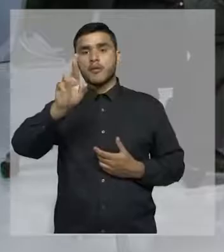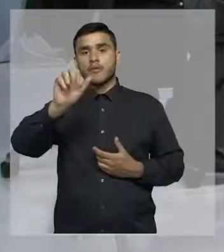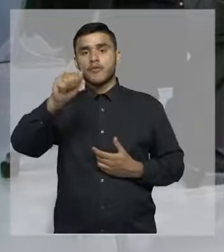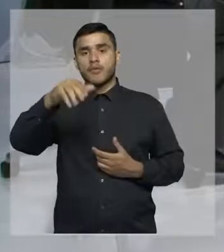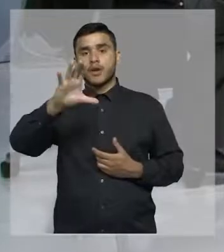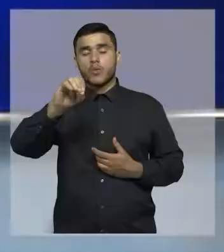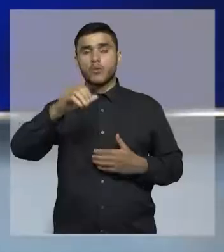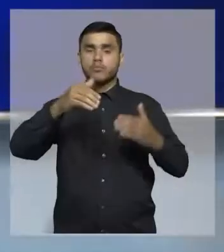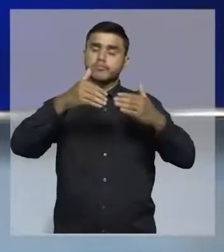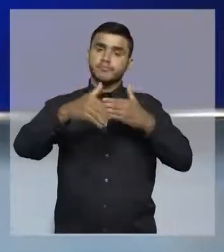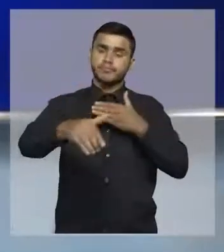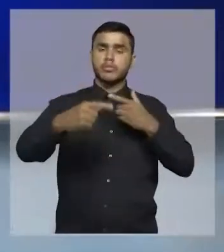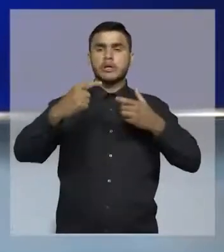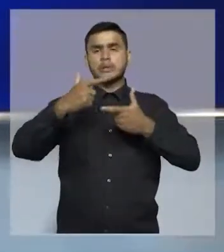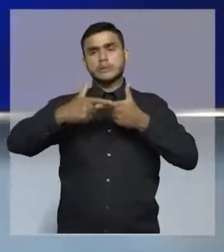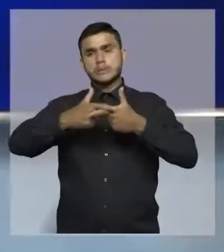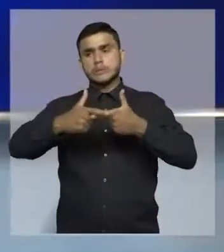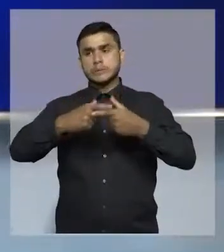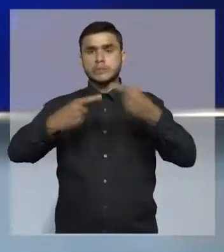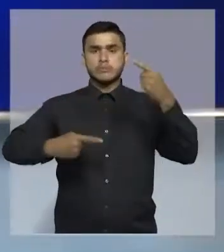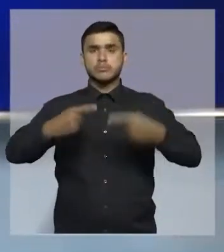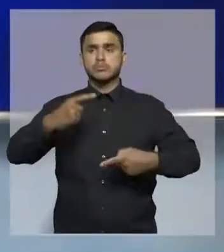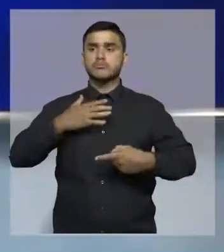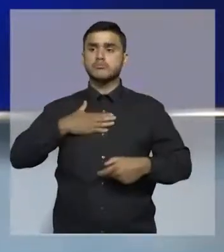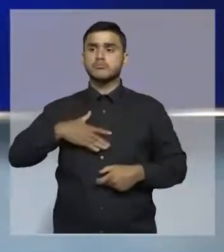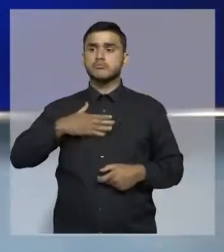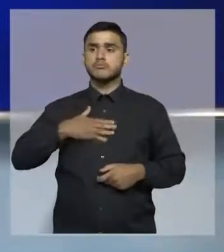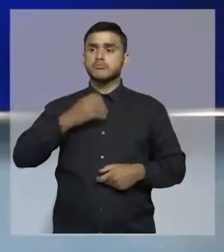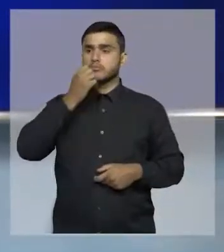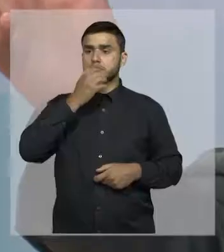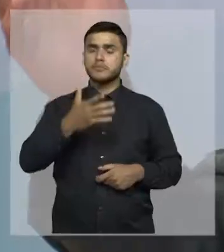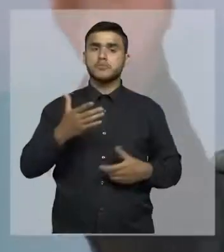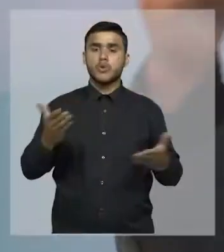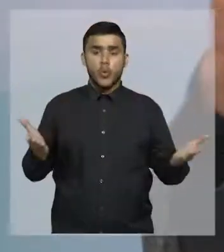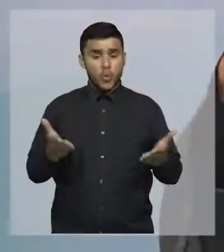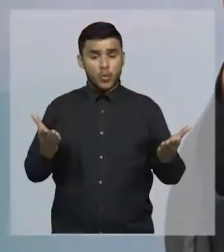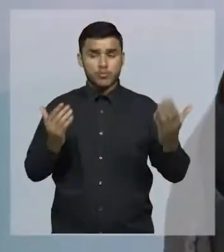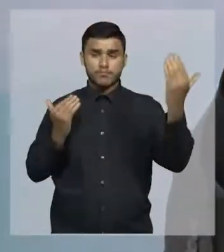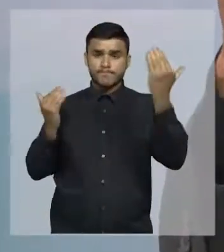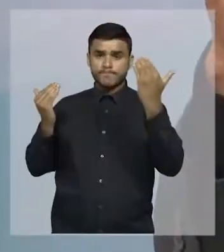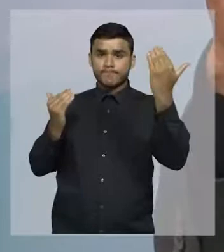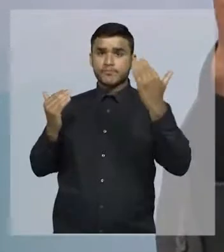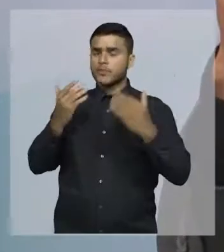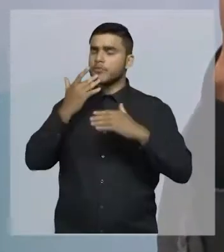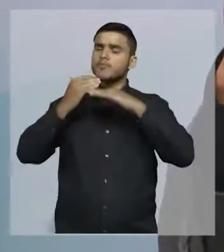que foi relativamente tranquila, né? Comparando... Houve uma coalizão. Né? Houve uma coalizão.